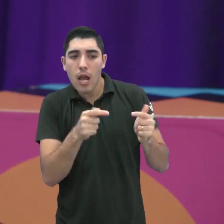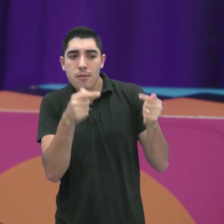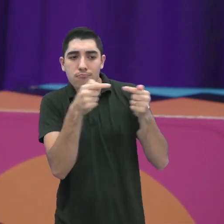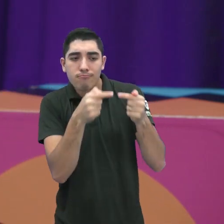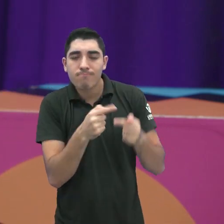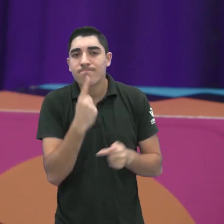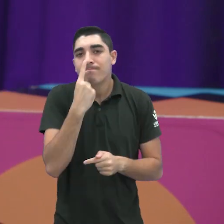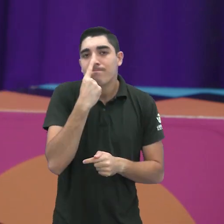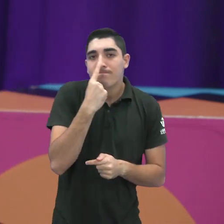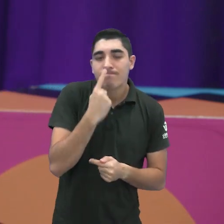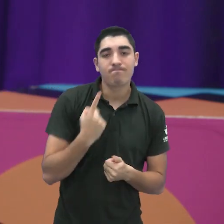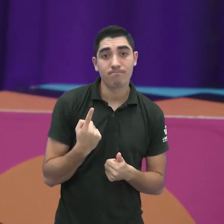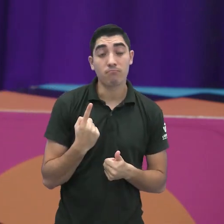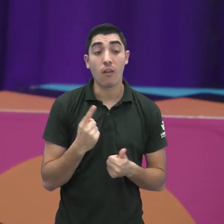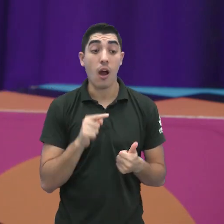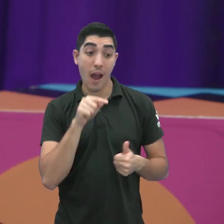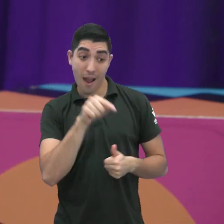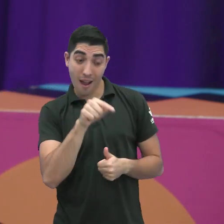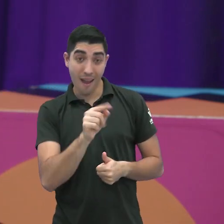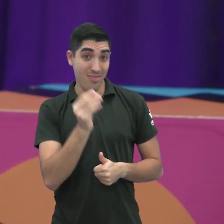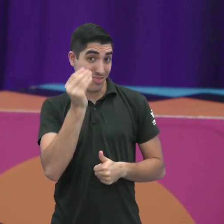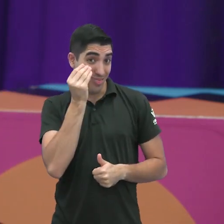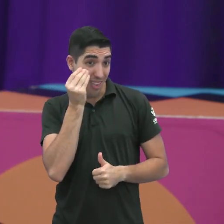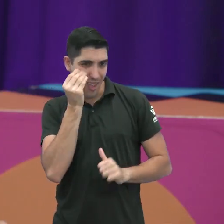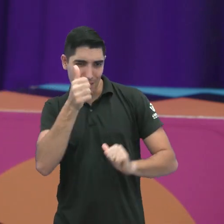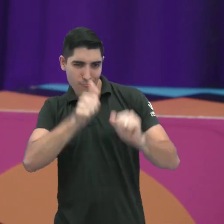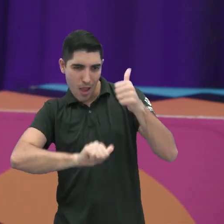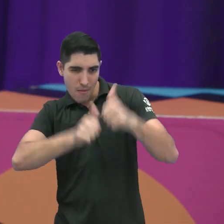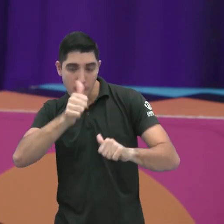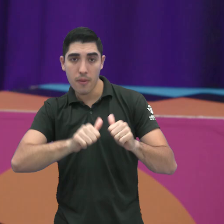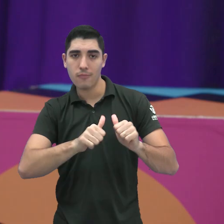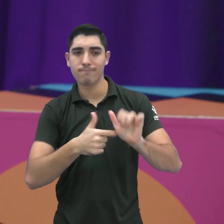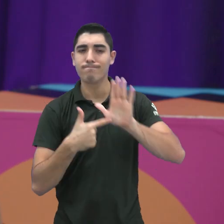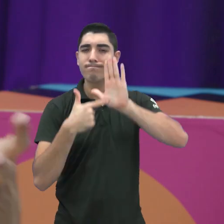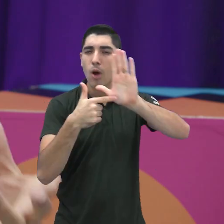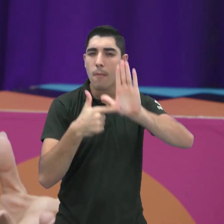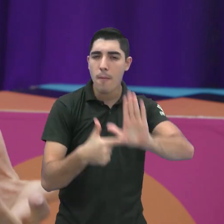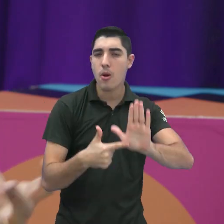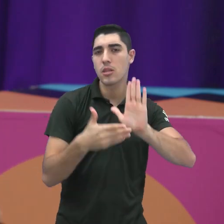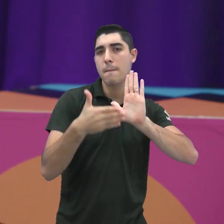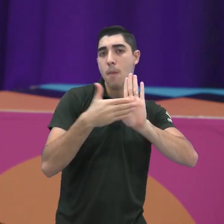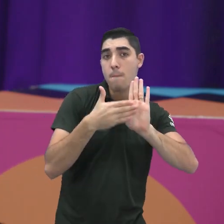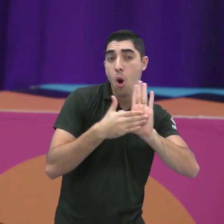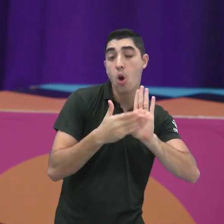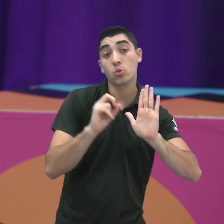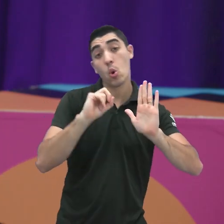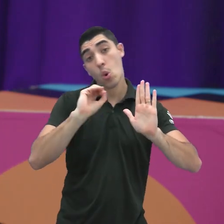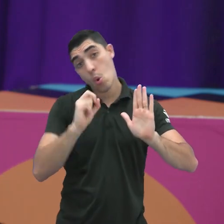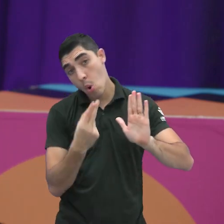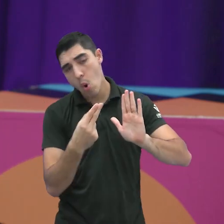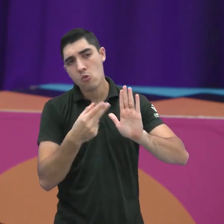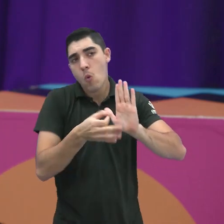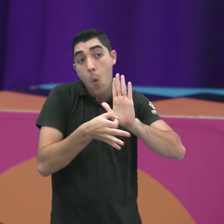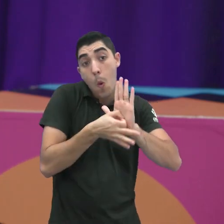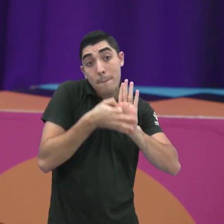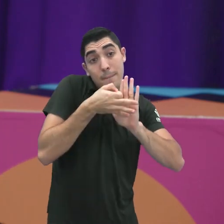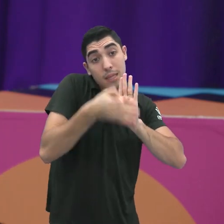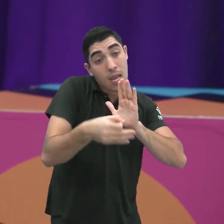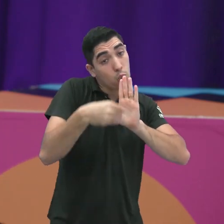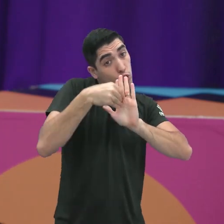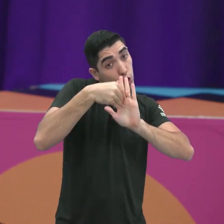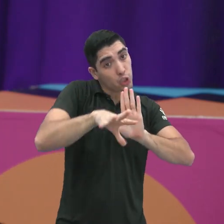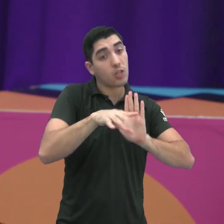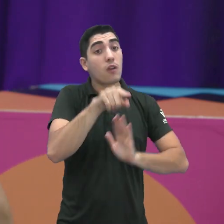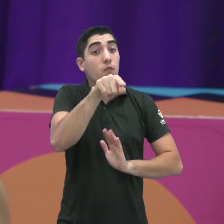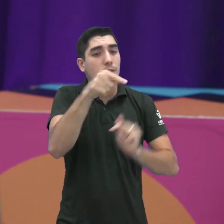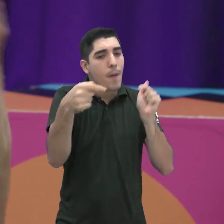seria legal. Então, traz ali várias propostas, né, e sugestões dentro das suas habilidades.